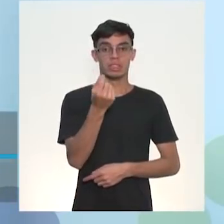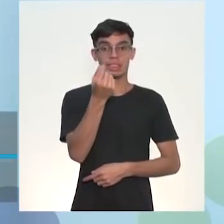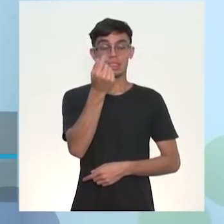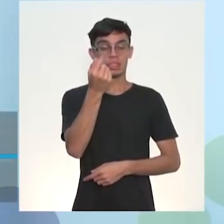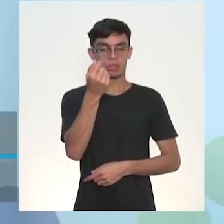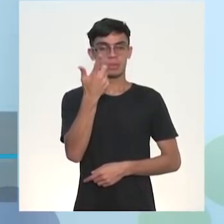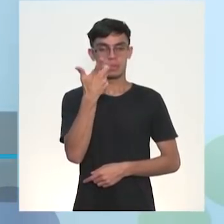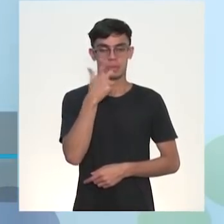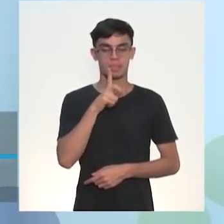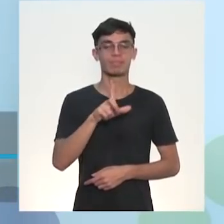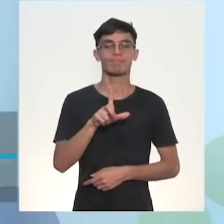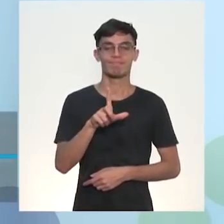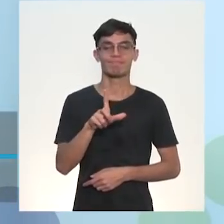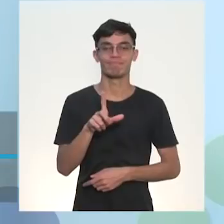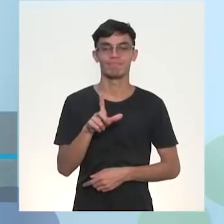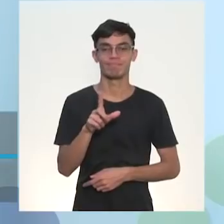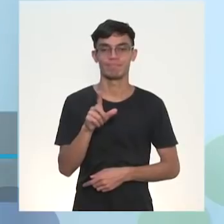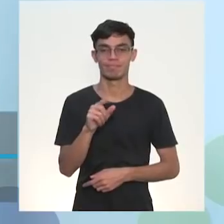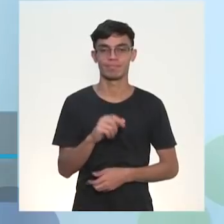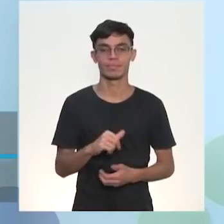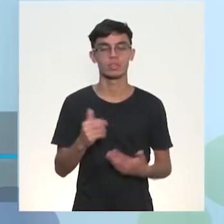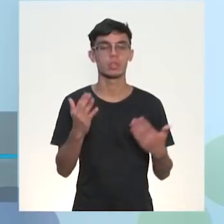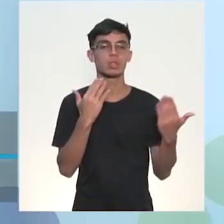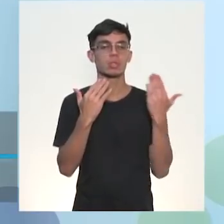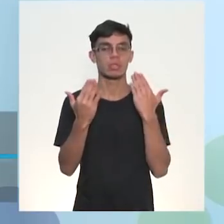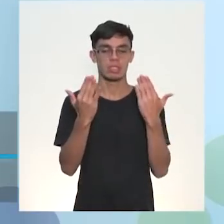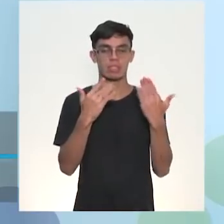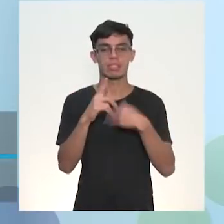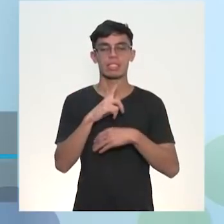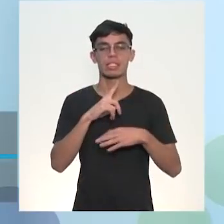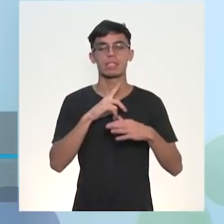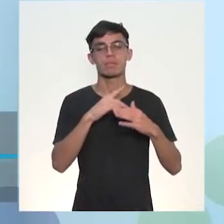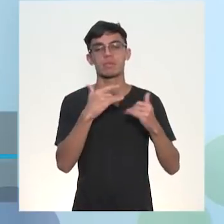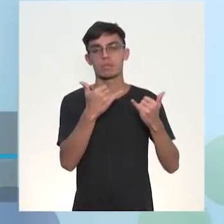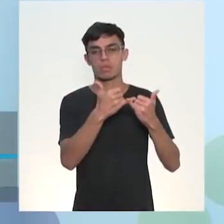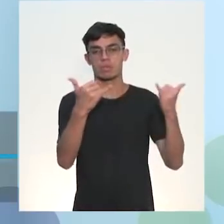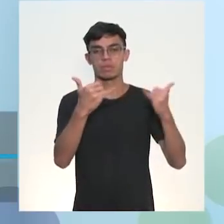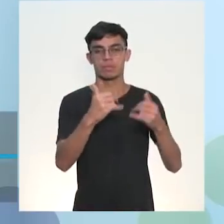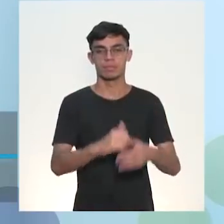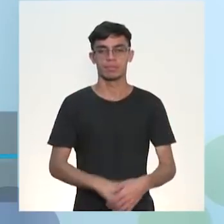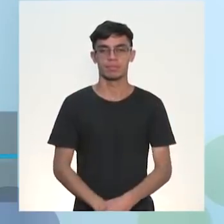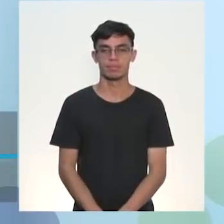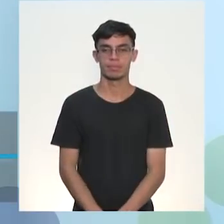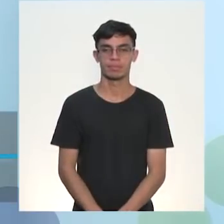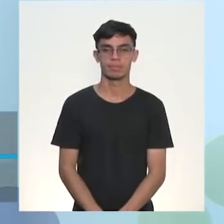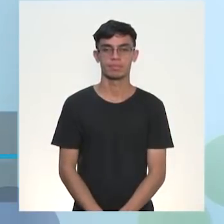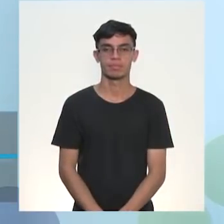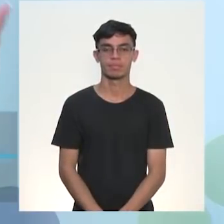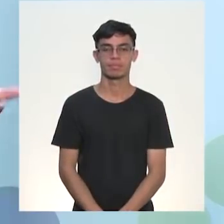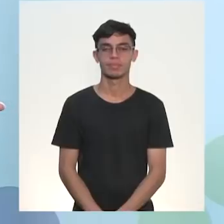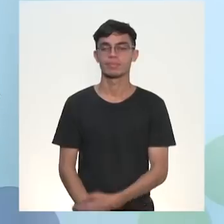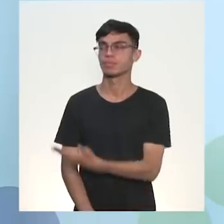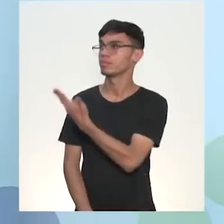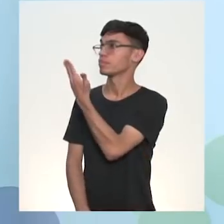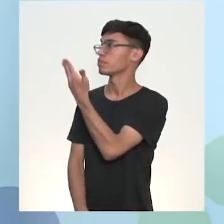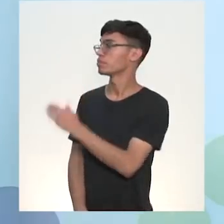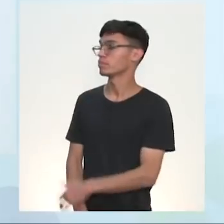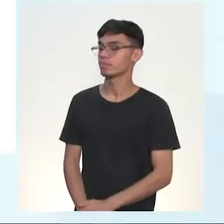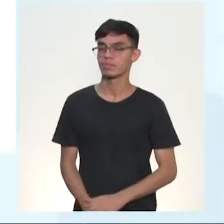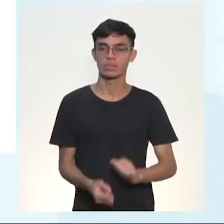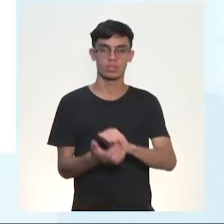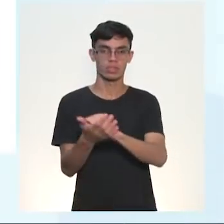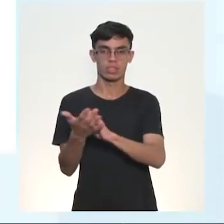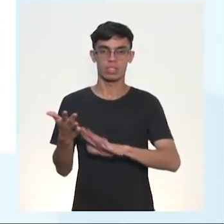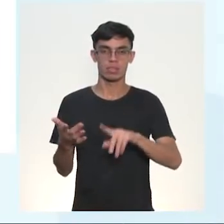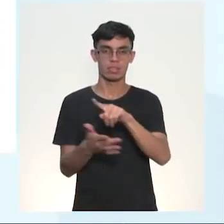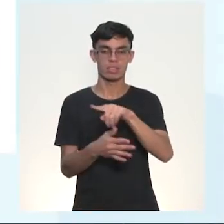ela. Então, aí tem a comparação entre as fontes de energia. E aqui tem um exercício para vocês